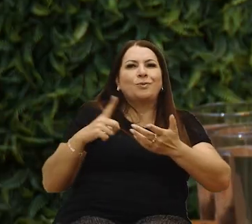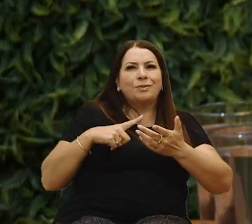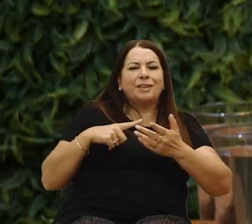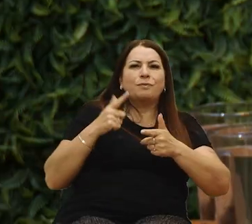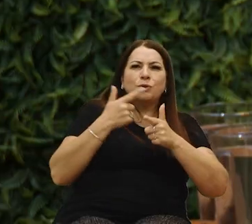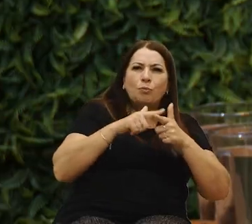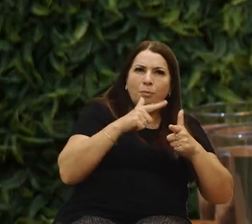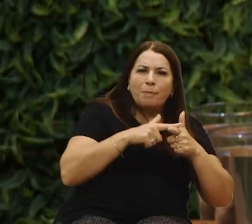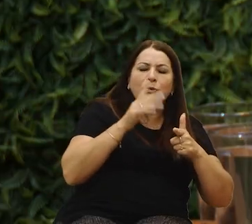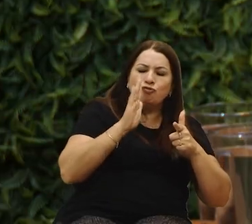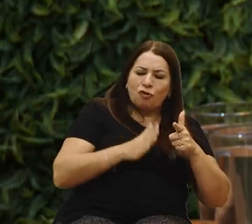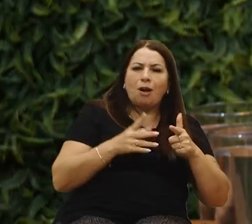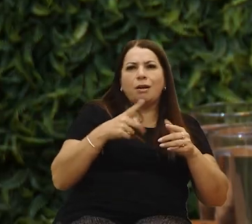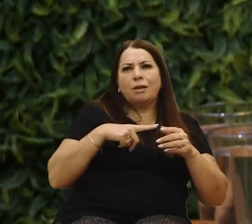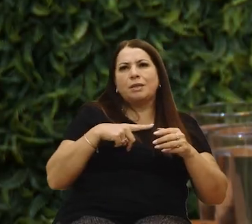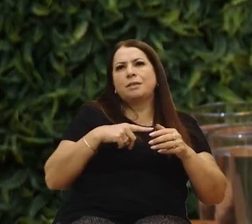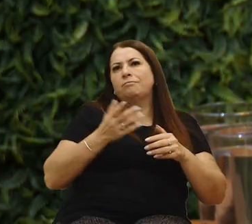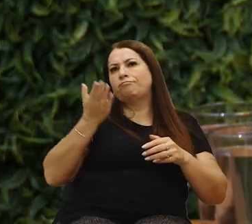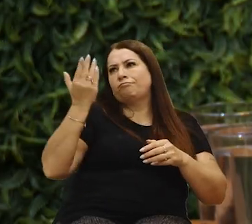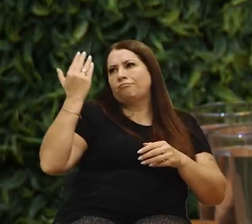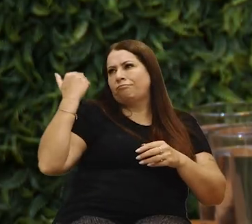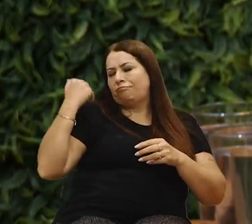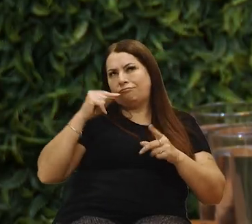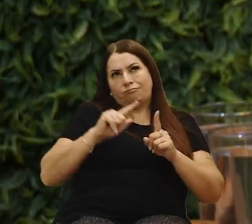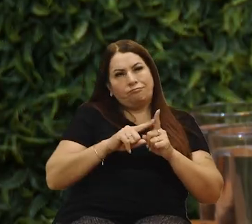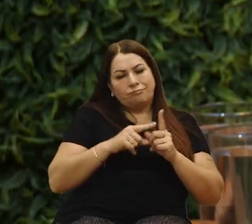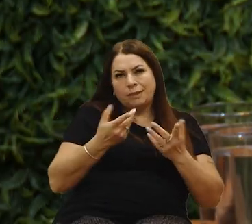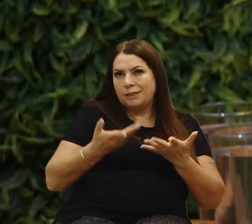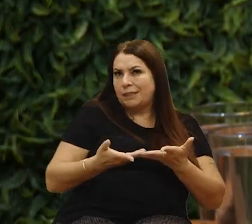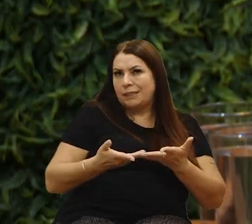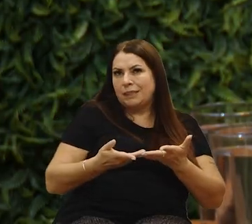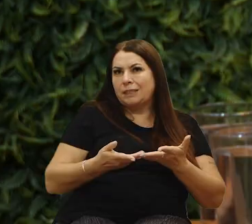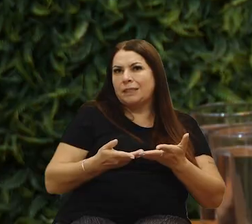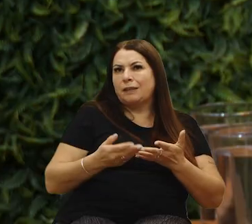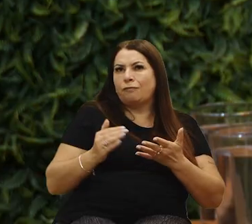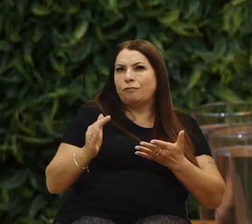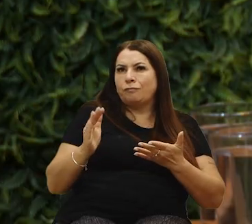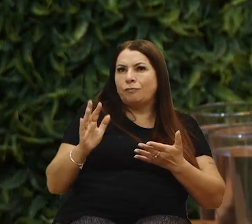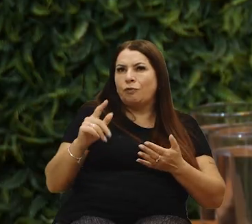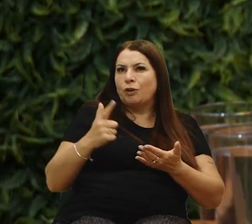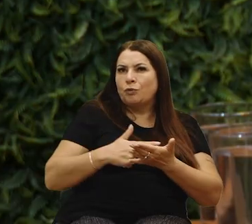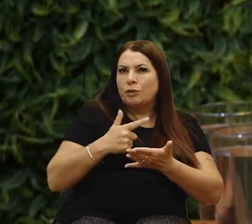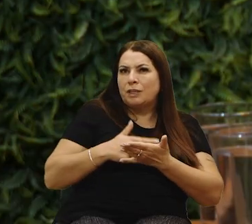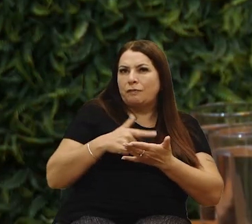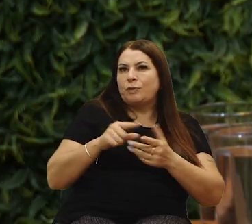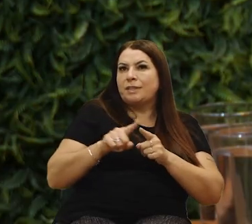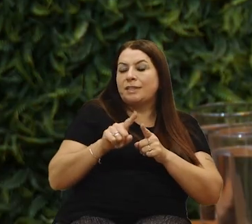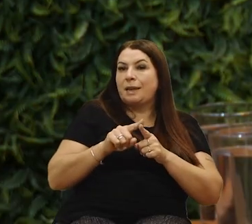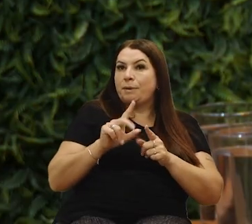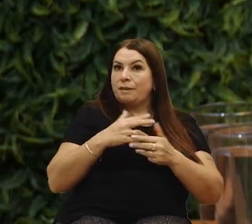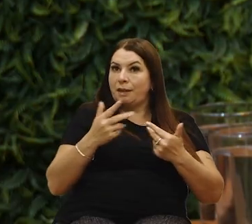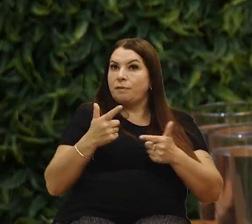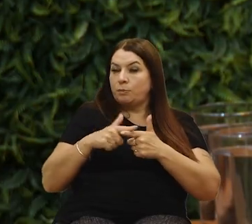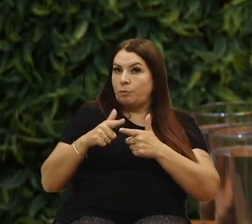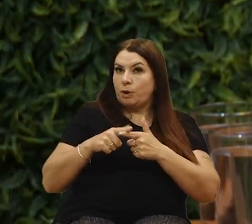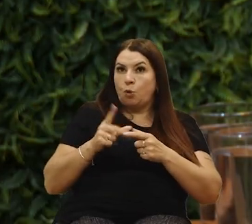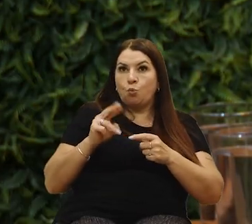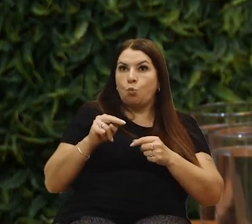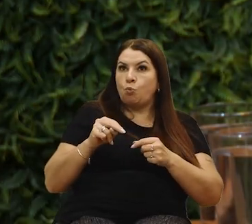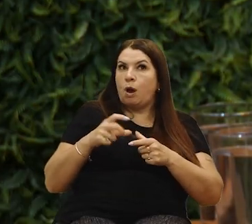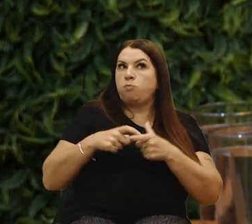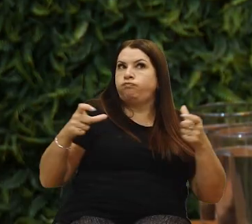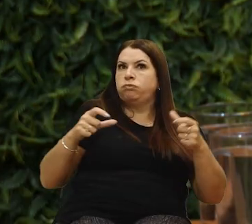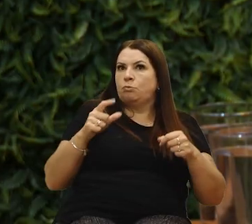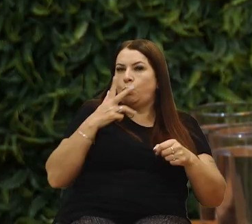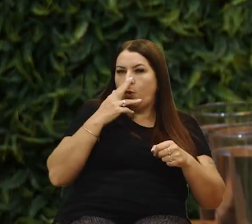seus problemas, tu vai desde o início em que isso foi catalogado, sempre teve esses abismos, nunca tão grande como